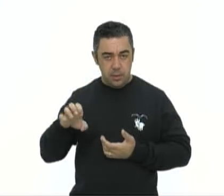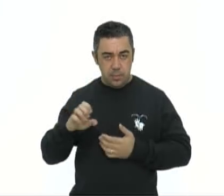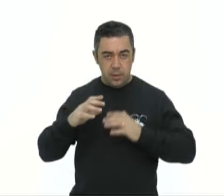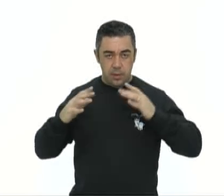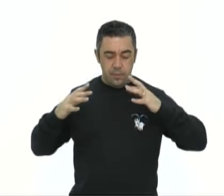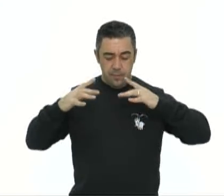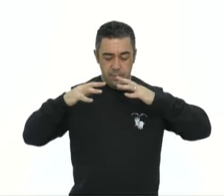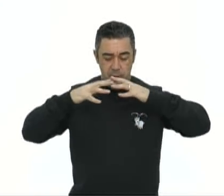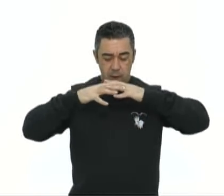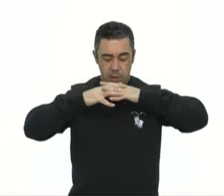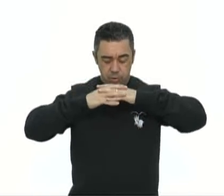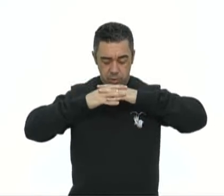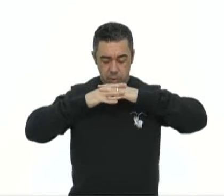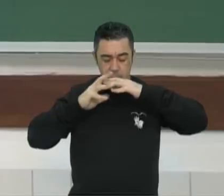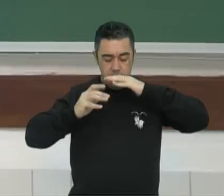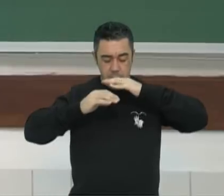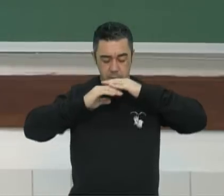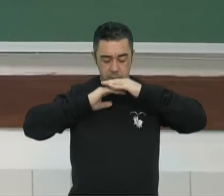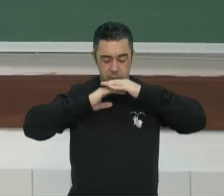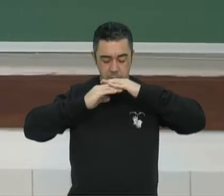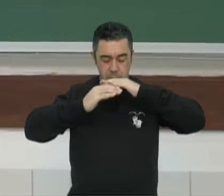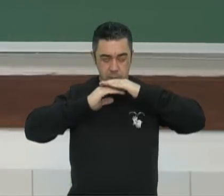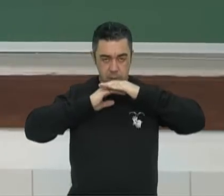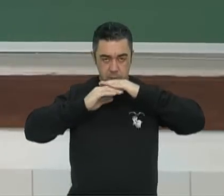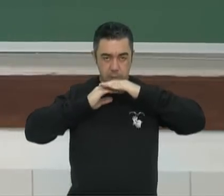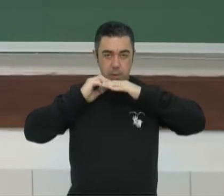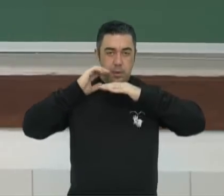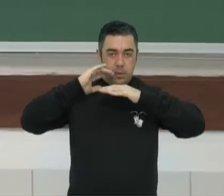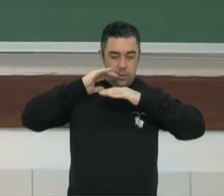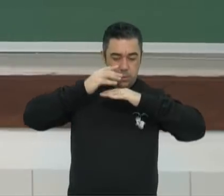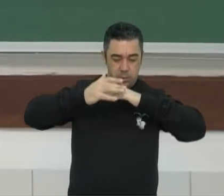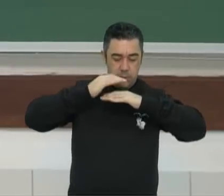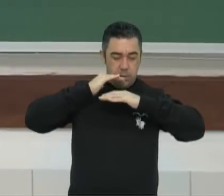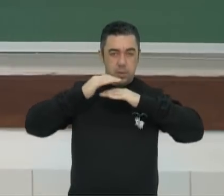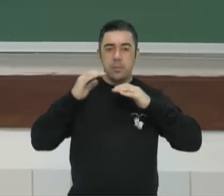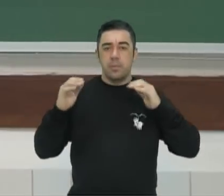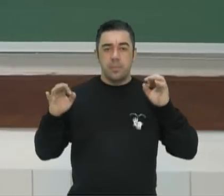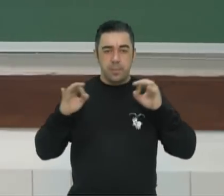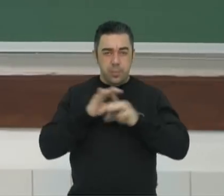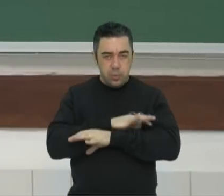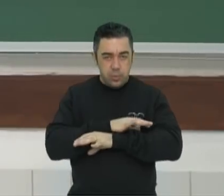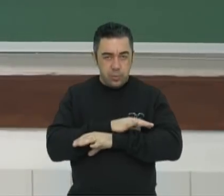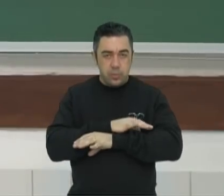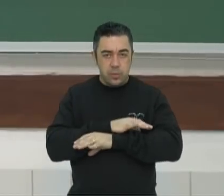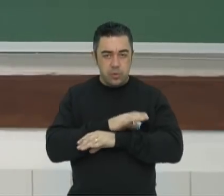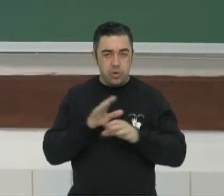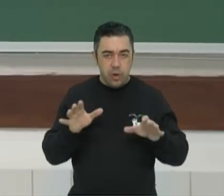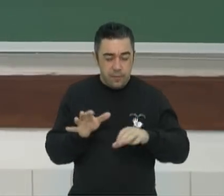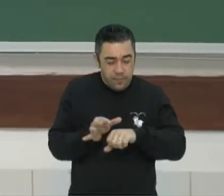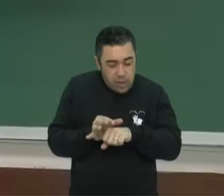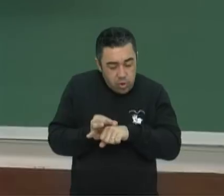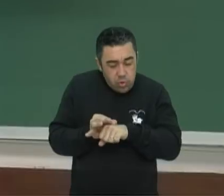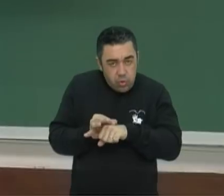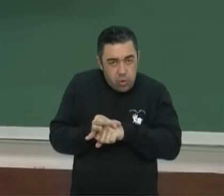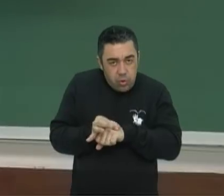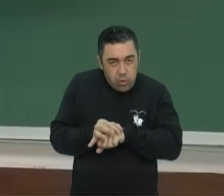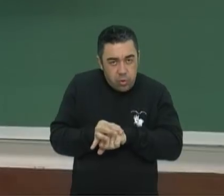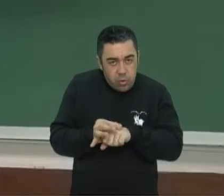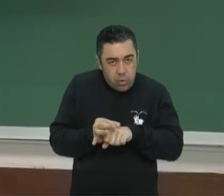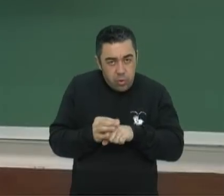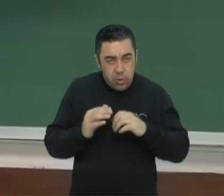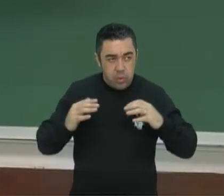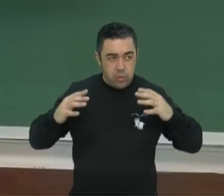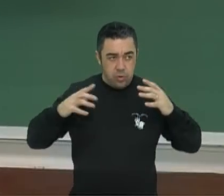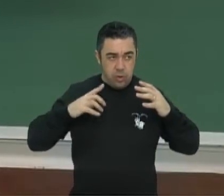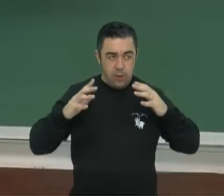fazer o fechamento. Depois de cicatrizado, ou seja, depois de fechado o ferimento, tá? Depois de unido assim os